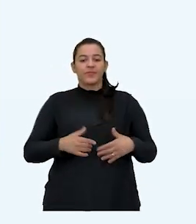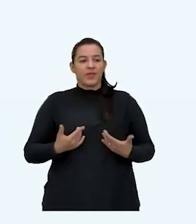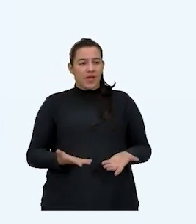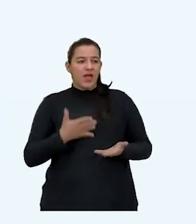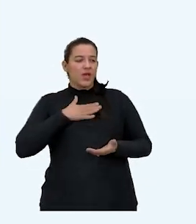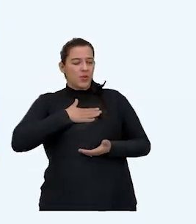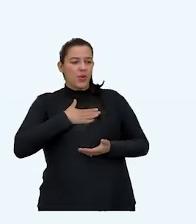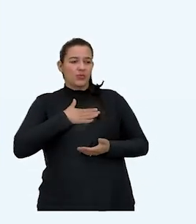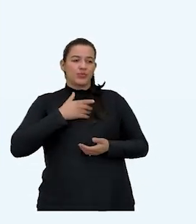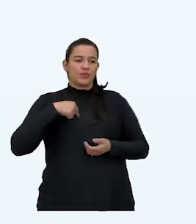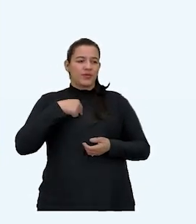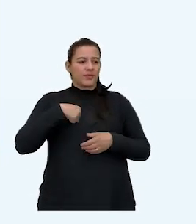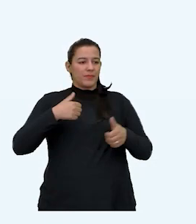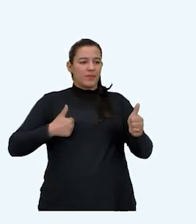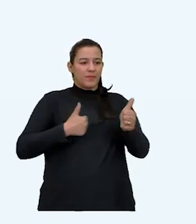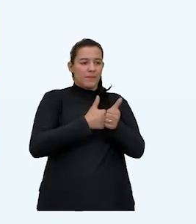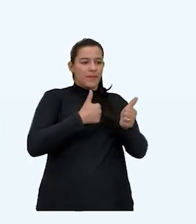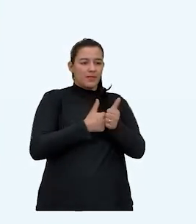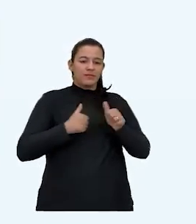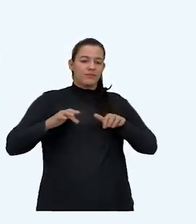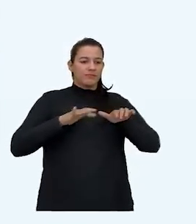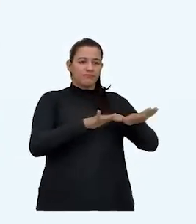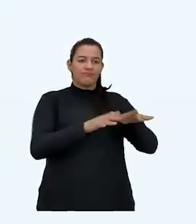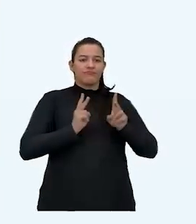nada. Eu moro aqui perto, vem sempre.